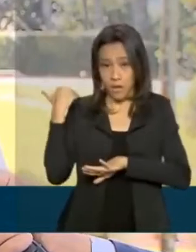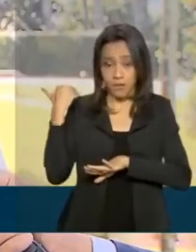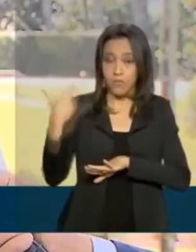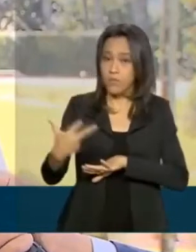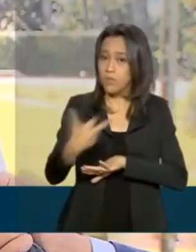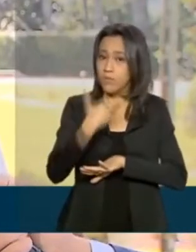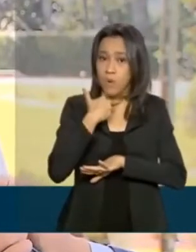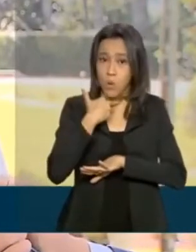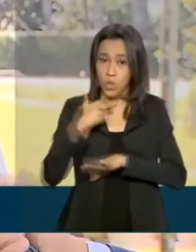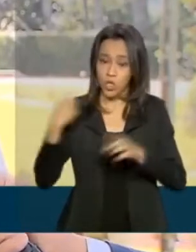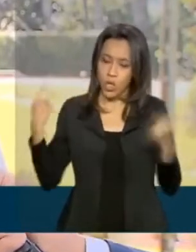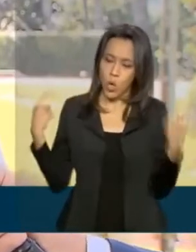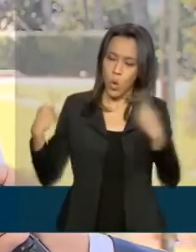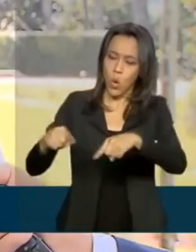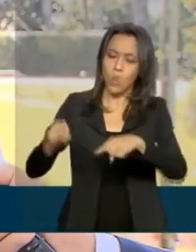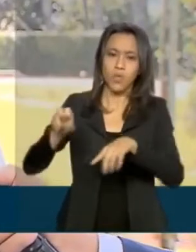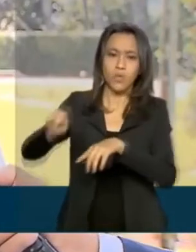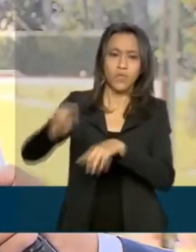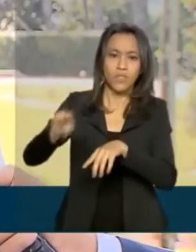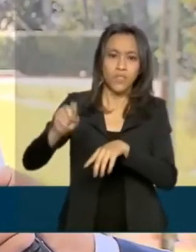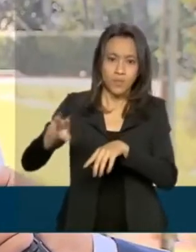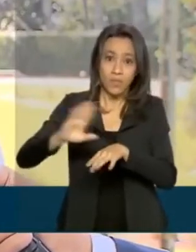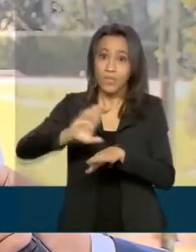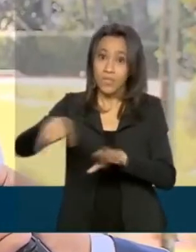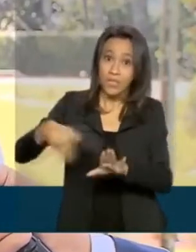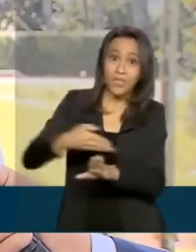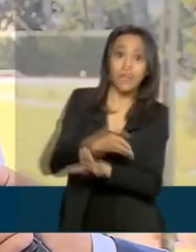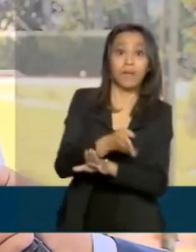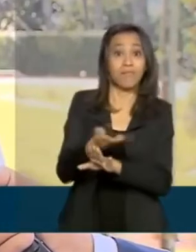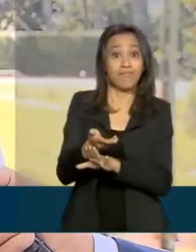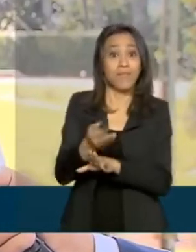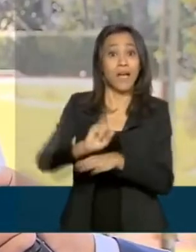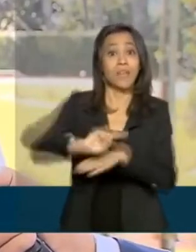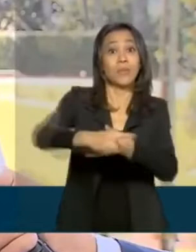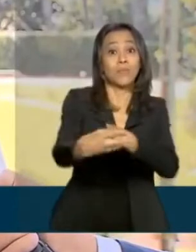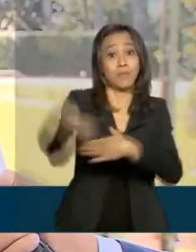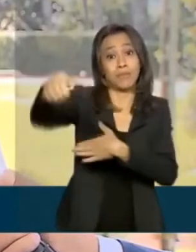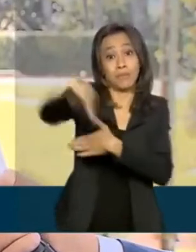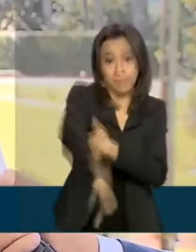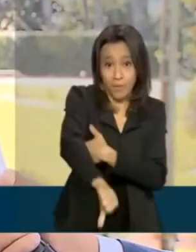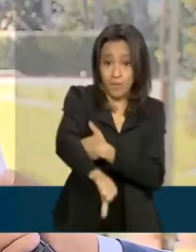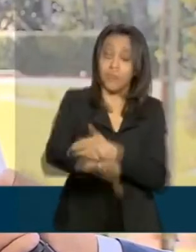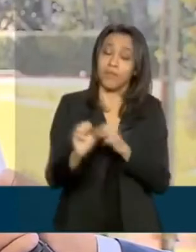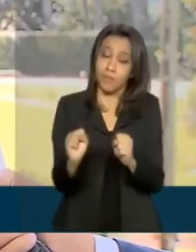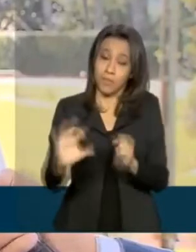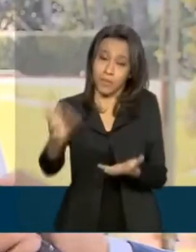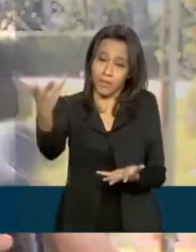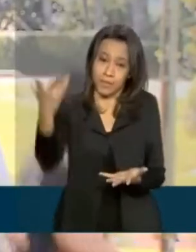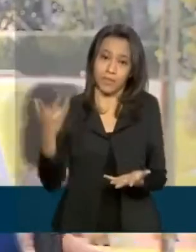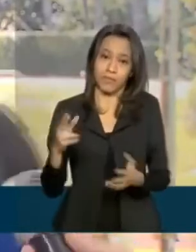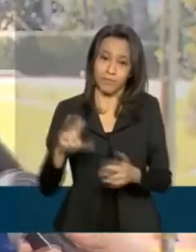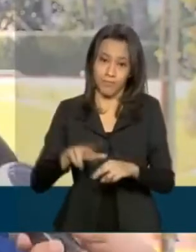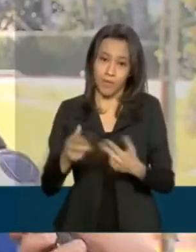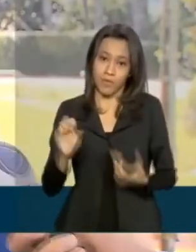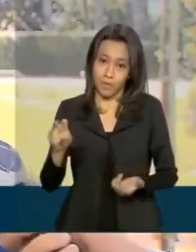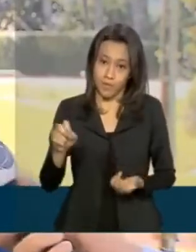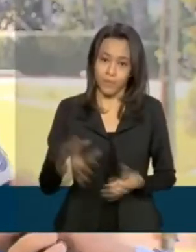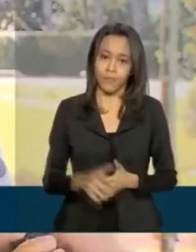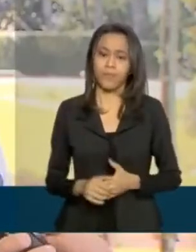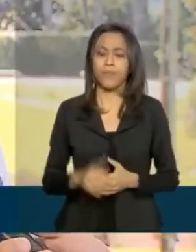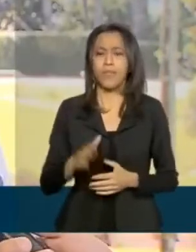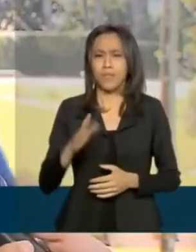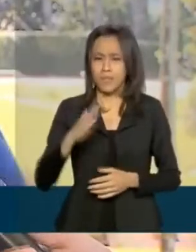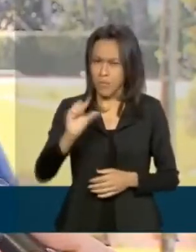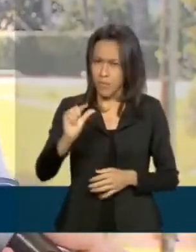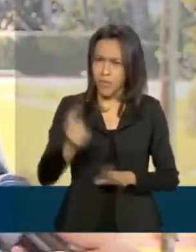Não se pode combater o vírus onde o efeito colateral desse combate é pior do que os danos causados pelo próprio vírus. Espera um pouquinho, vou afastar